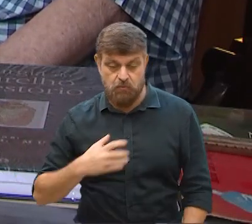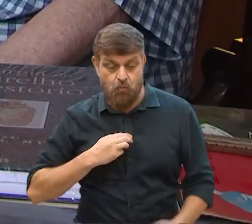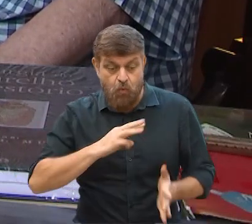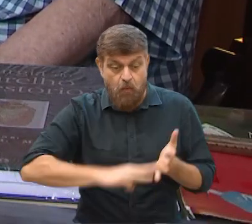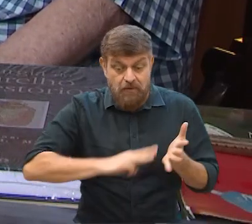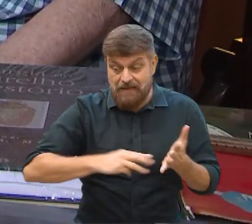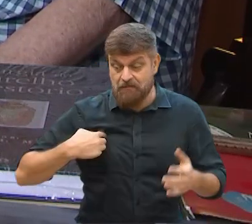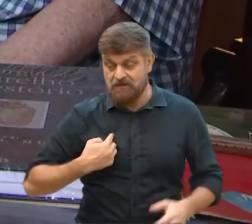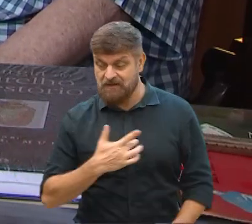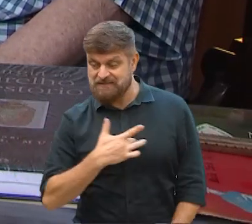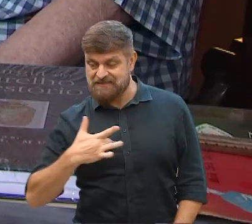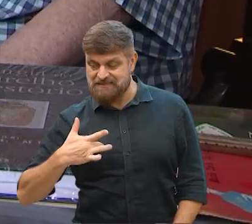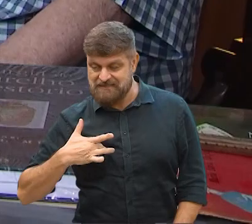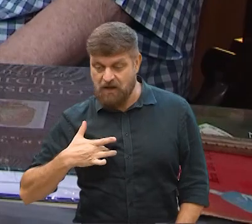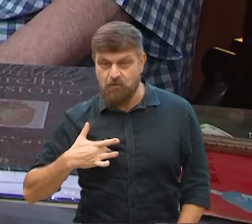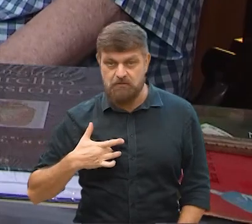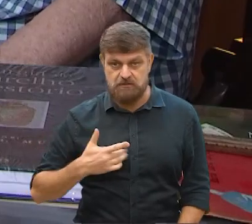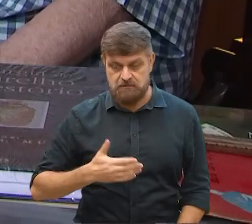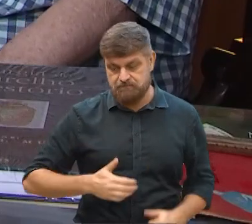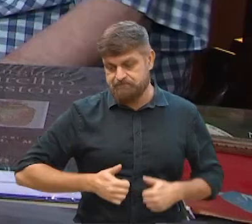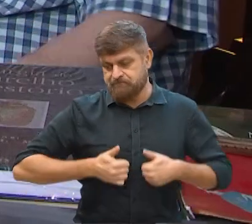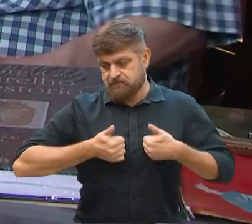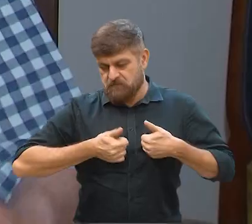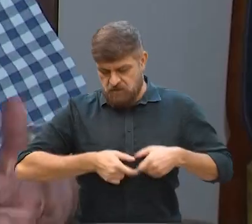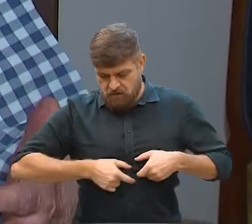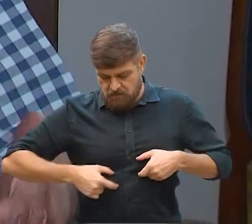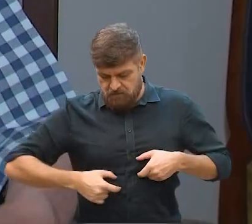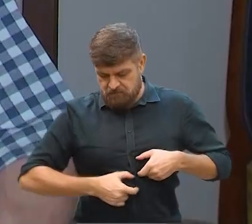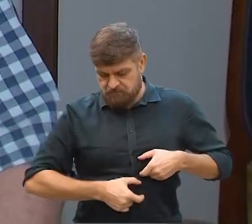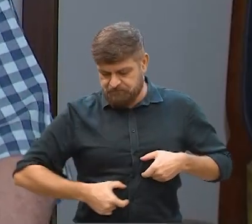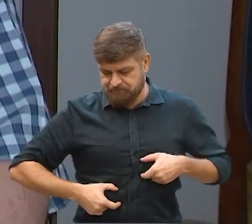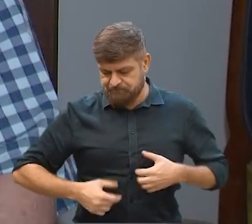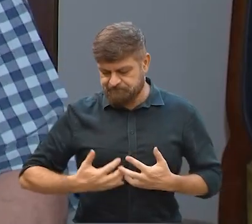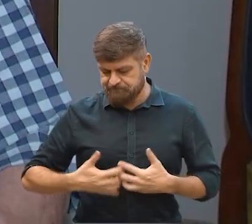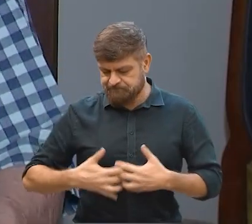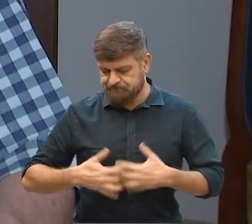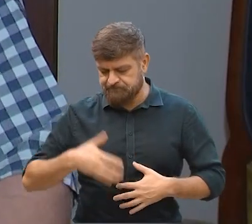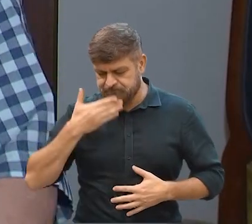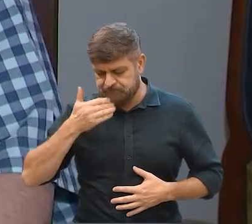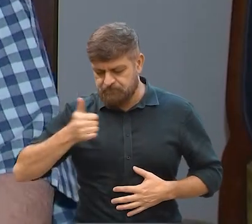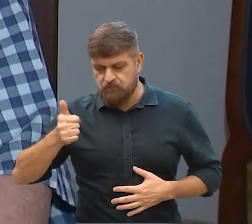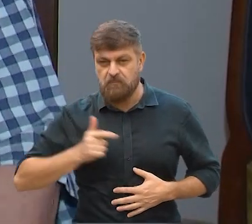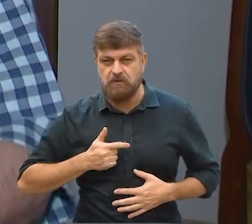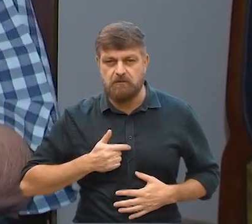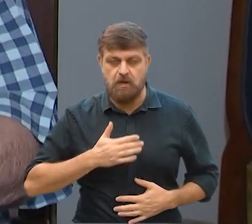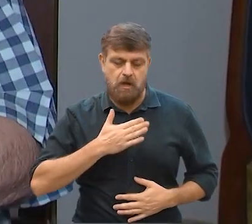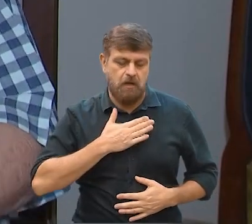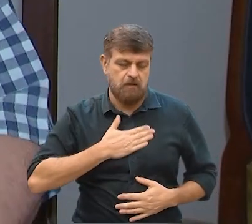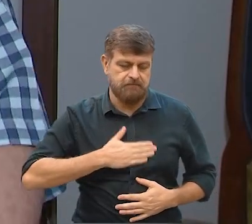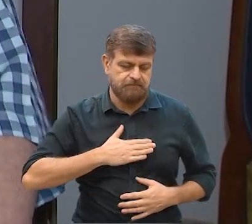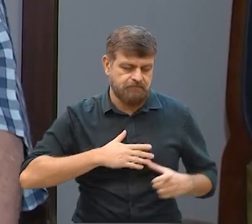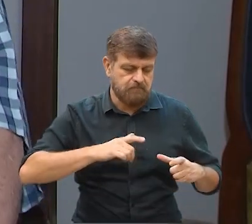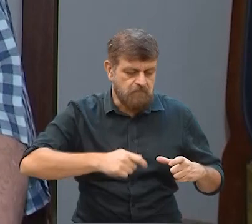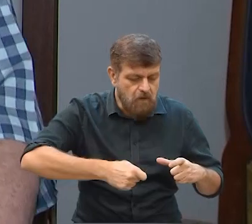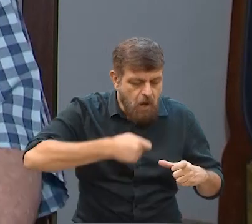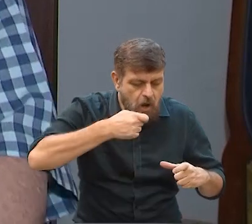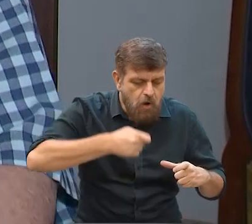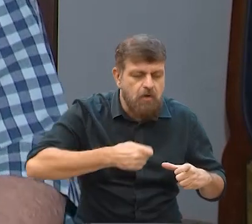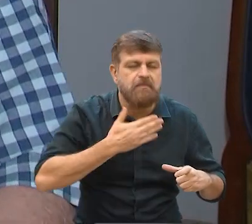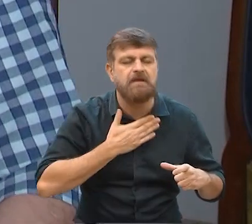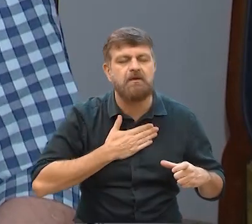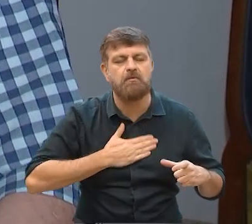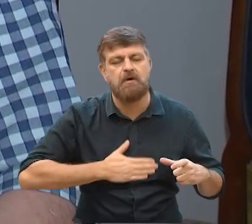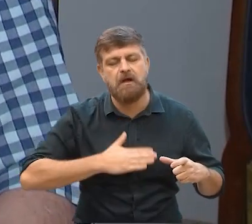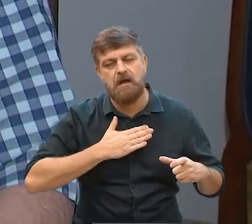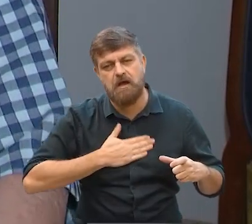saúde e ajudar o aparelho digestório. Exatamente. O slow food, então, comer devagar, é o que eu falei, é o ideal.